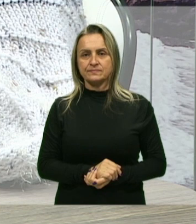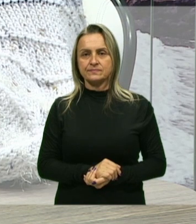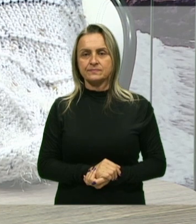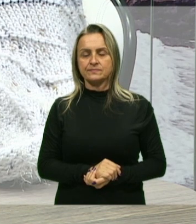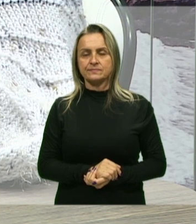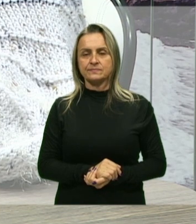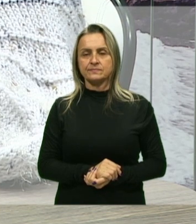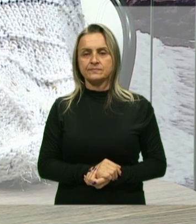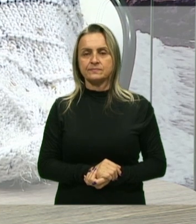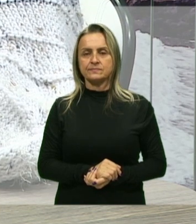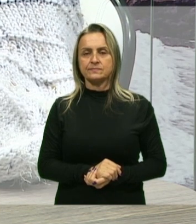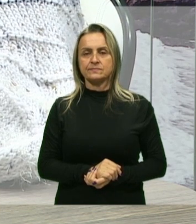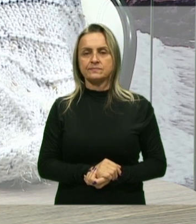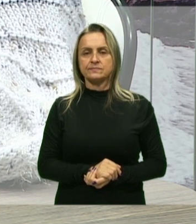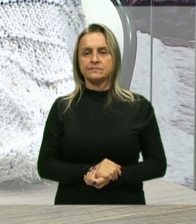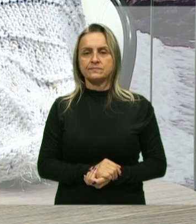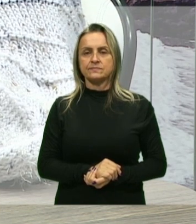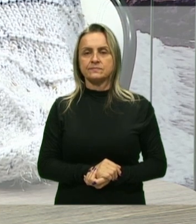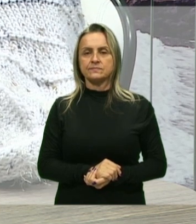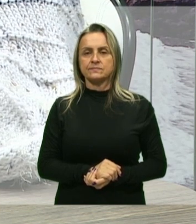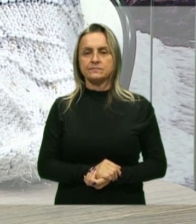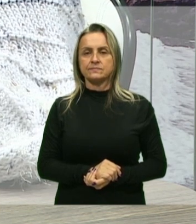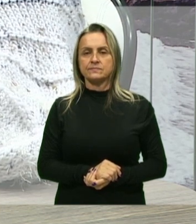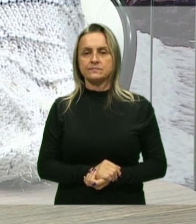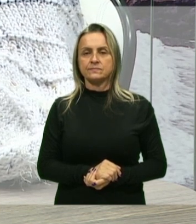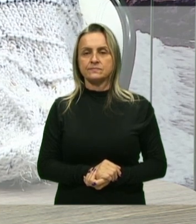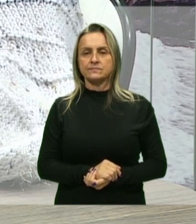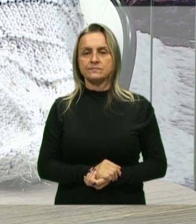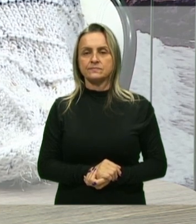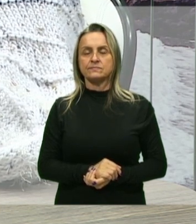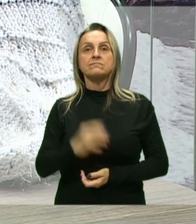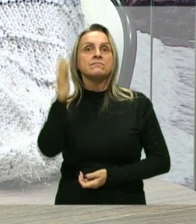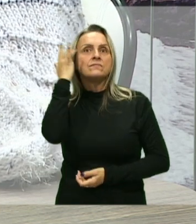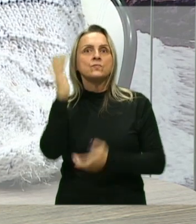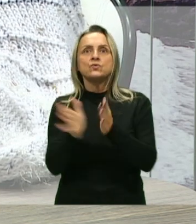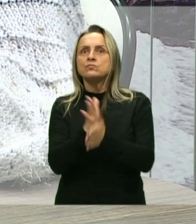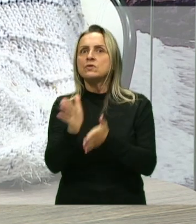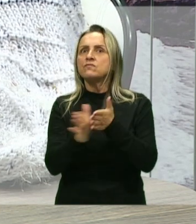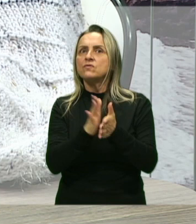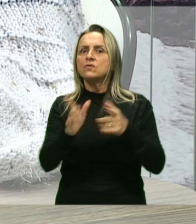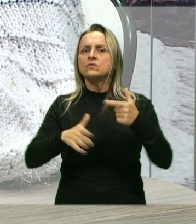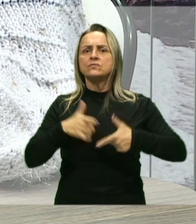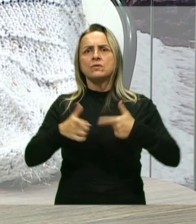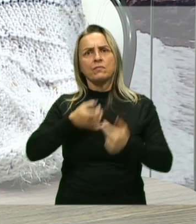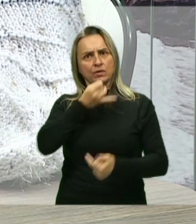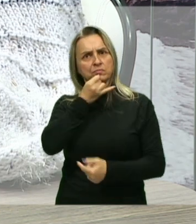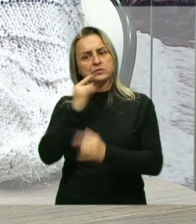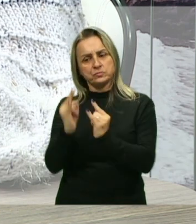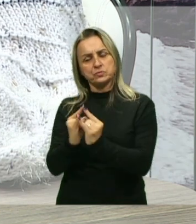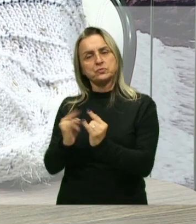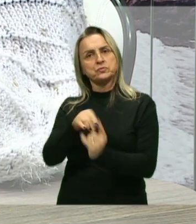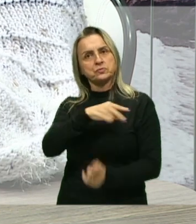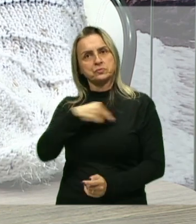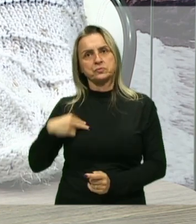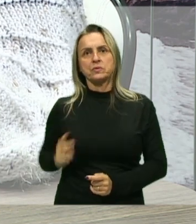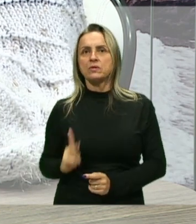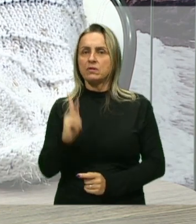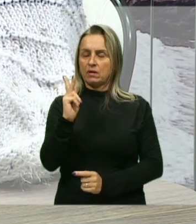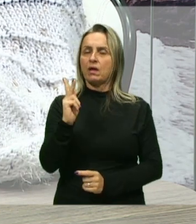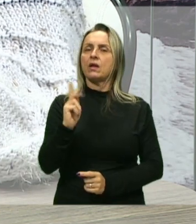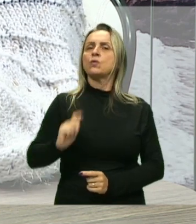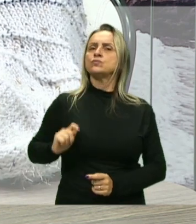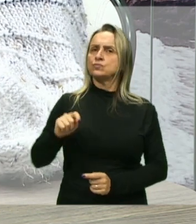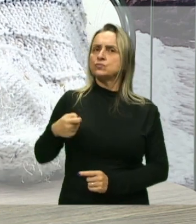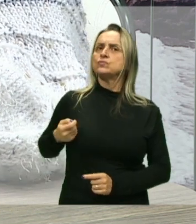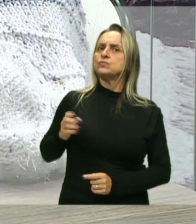que empresas, organizações como a Helen Keller faz, exatamente dessa questão